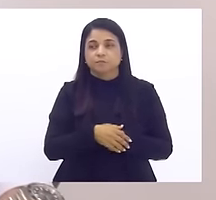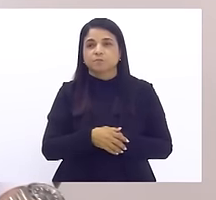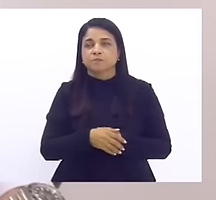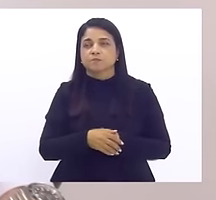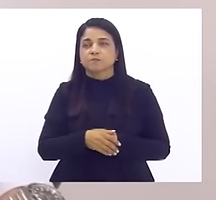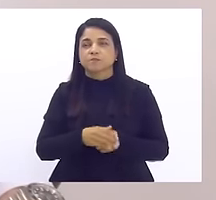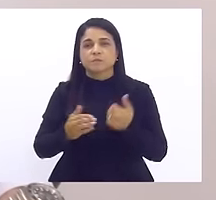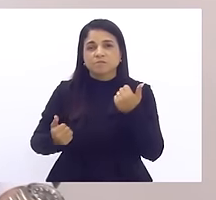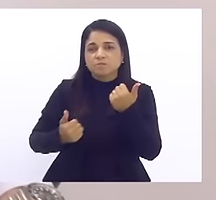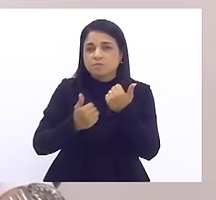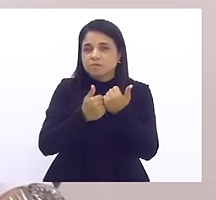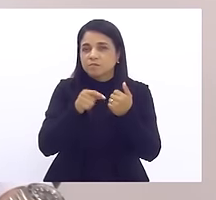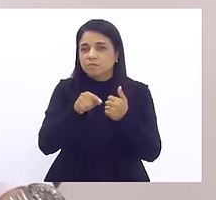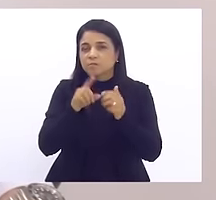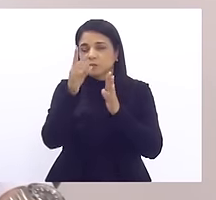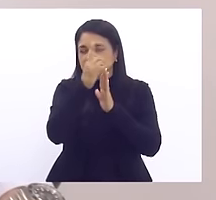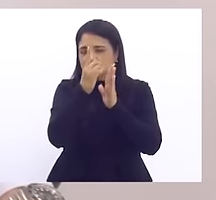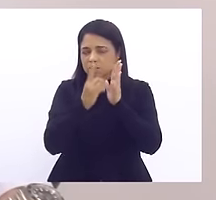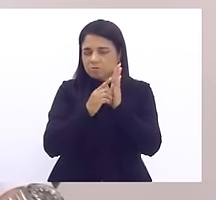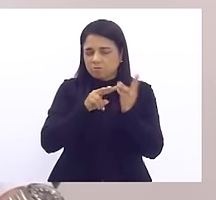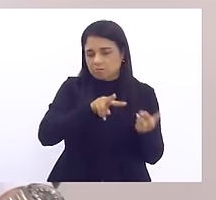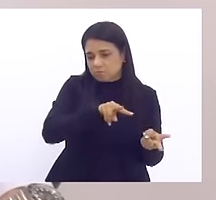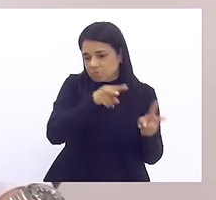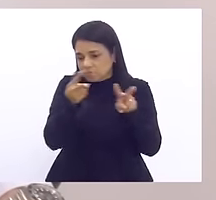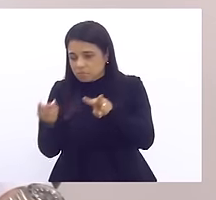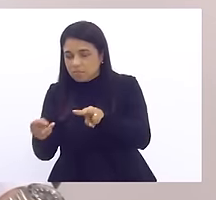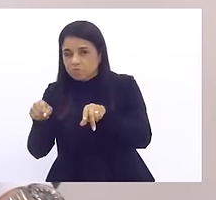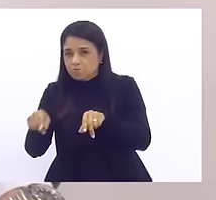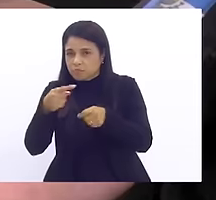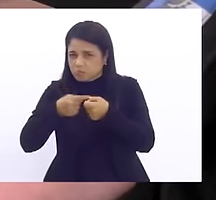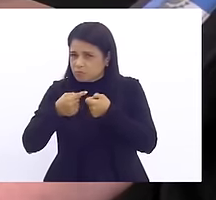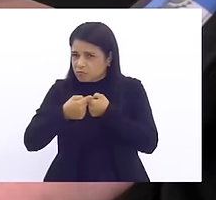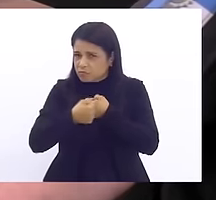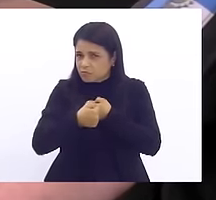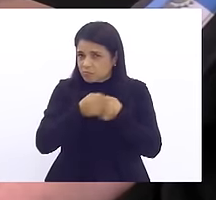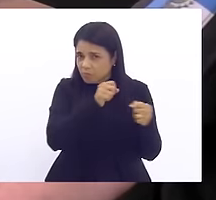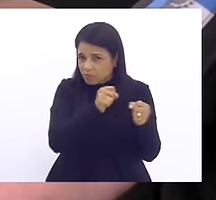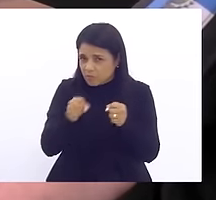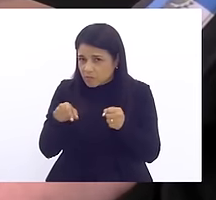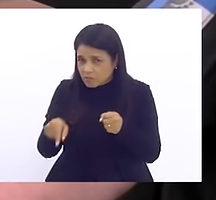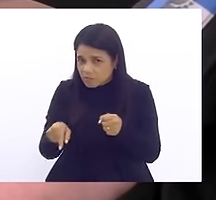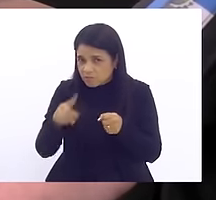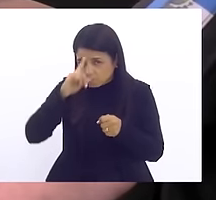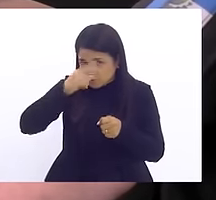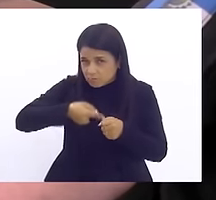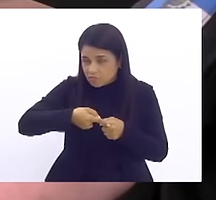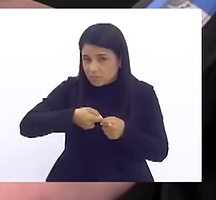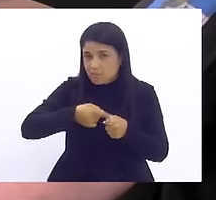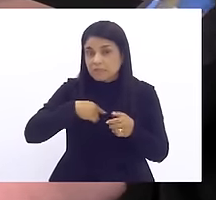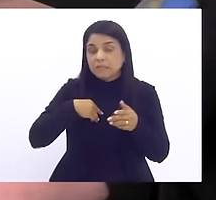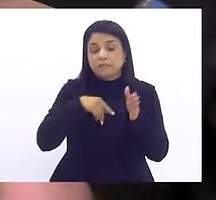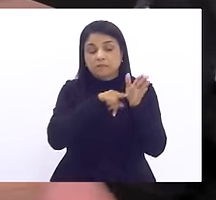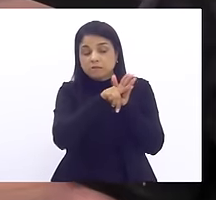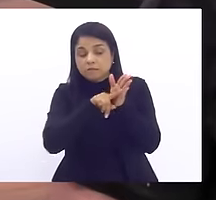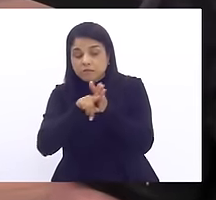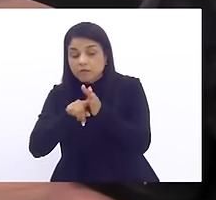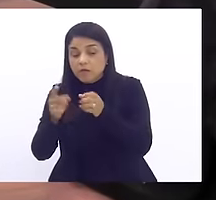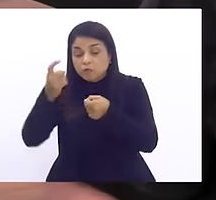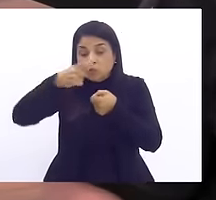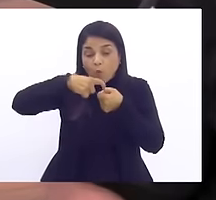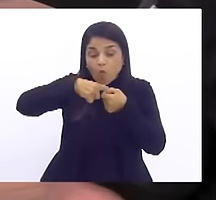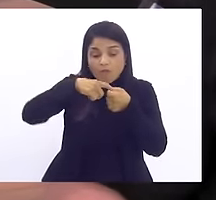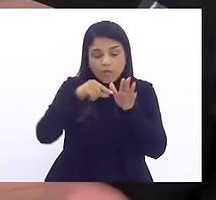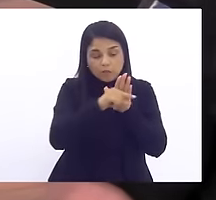o Detran delega algum poder para o município nessa cooperação tem isso tem que ser verificado no próprio convênio